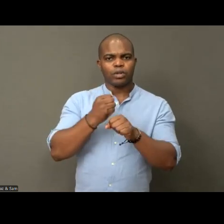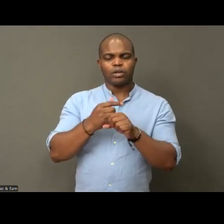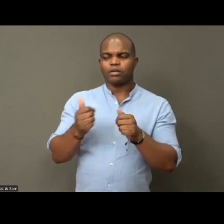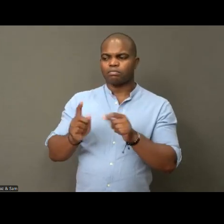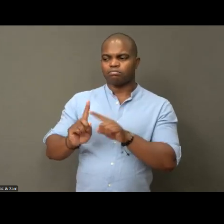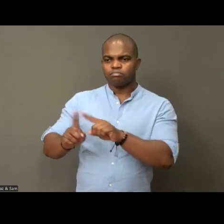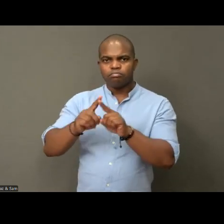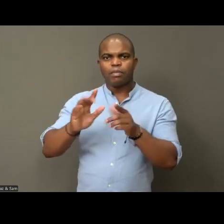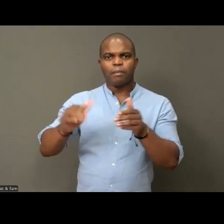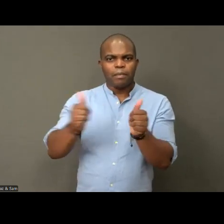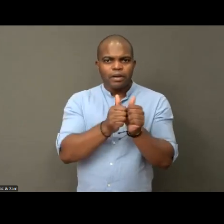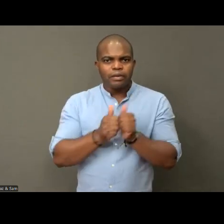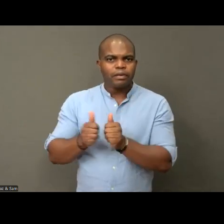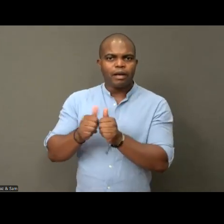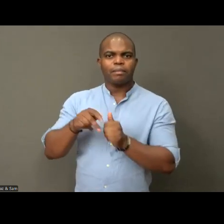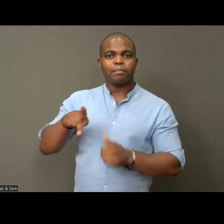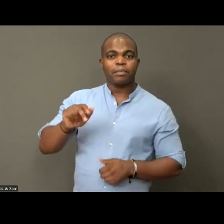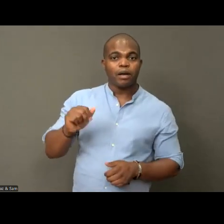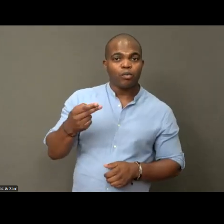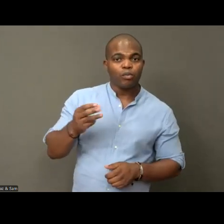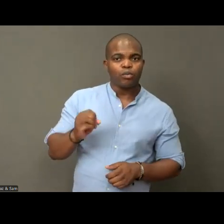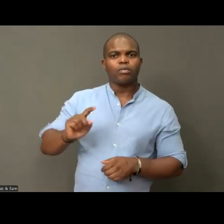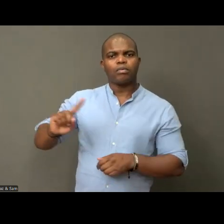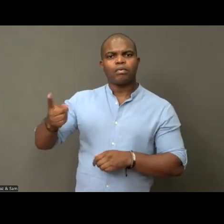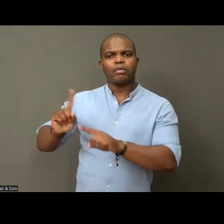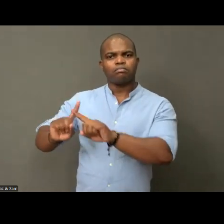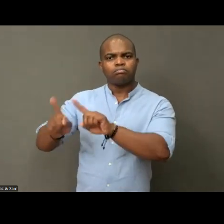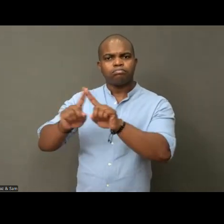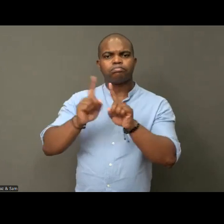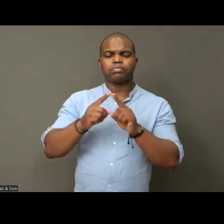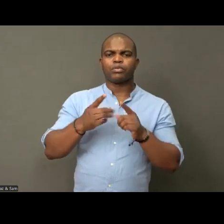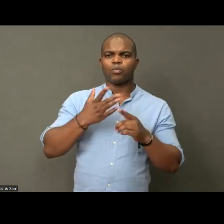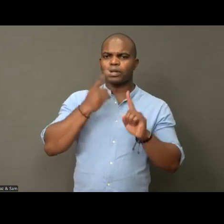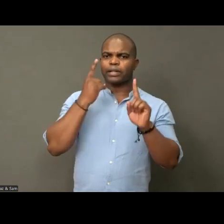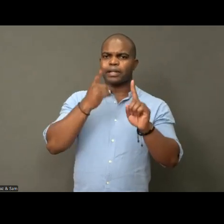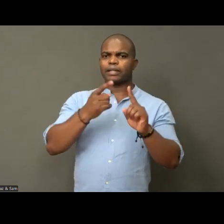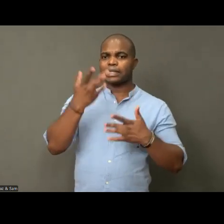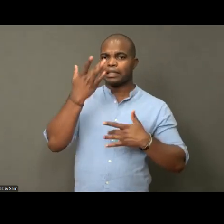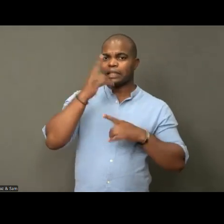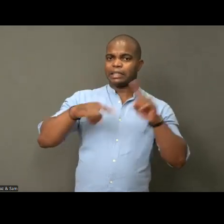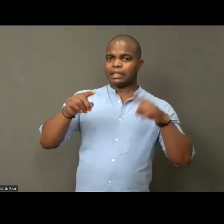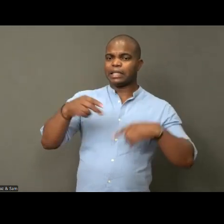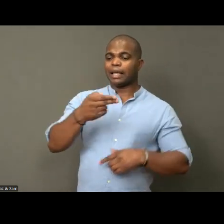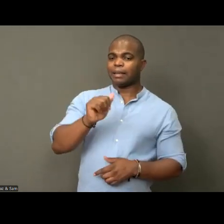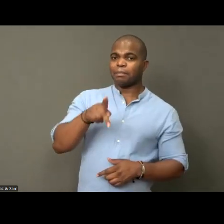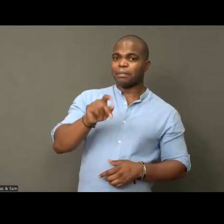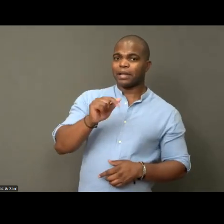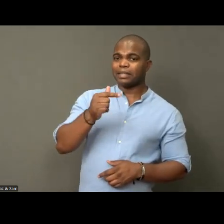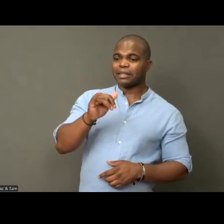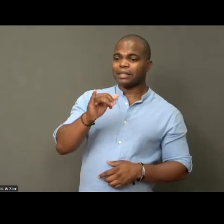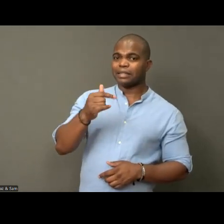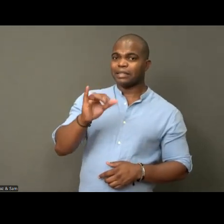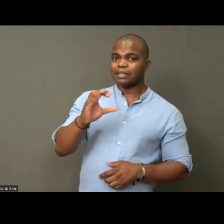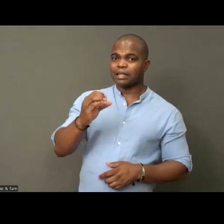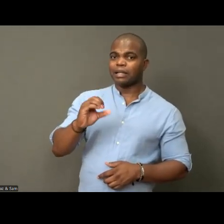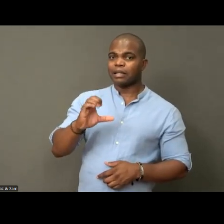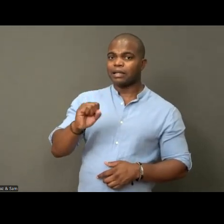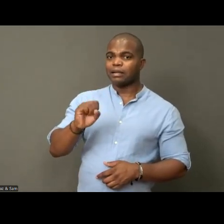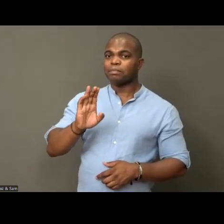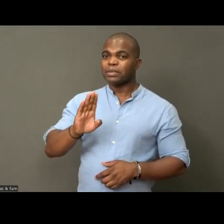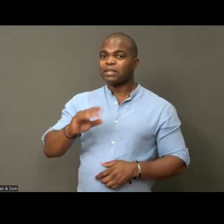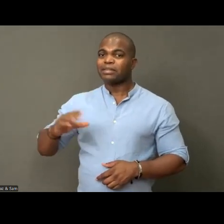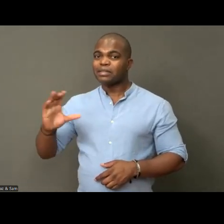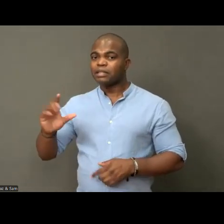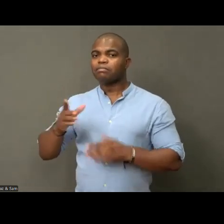dessas doenças. Vocês saberão, então, por exemplo, da organização e equalização justamente